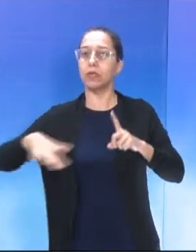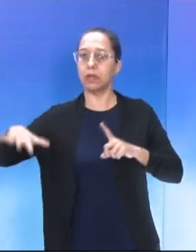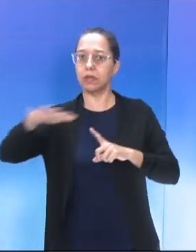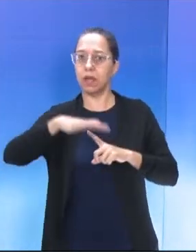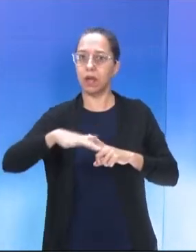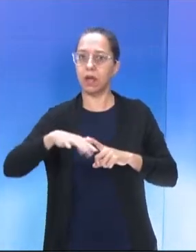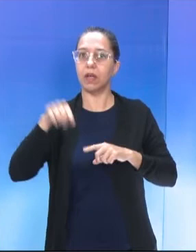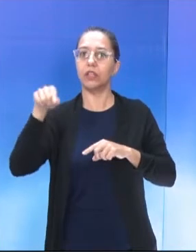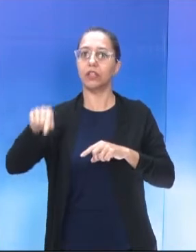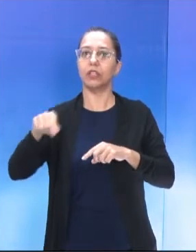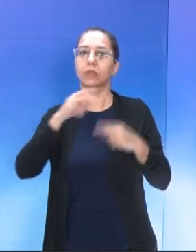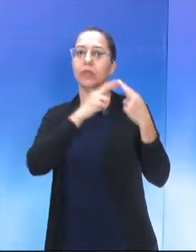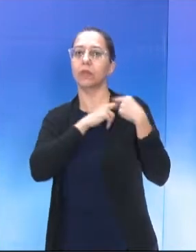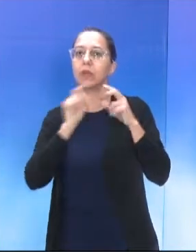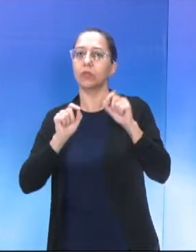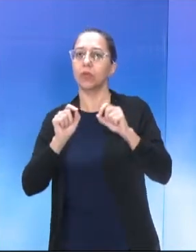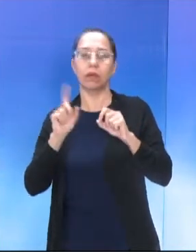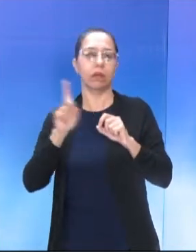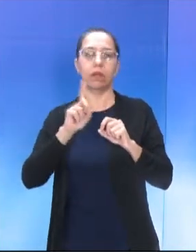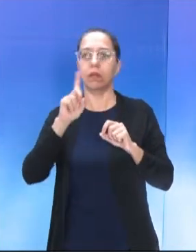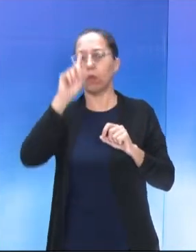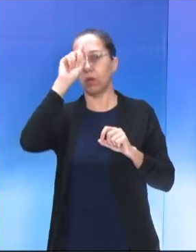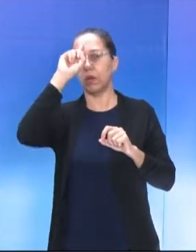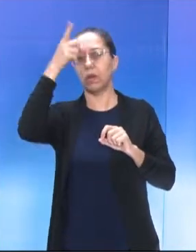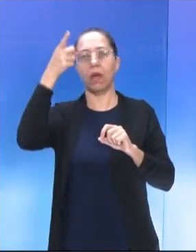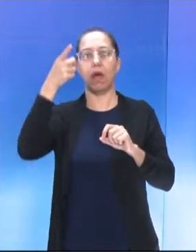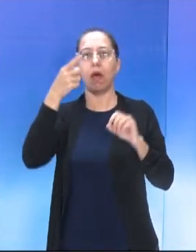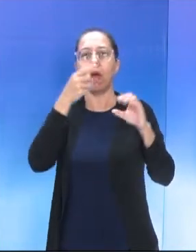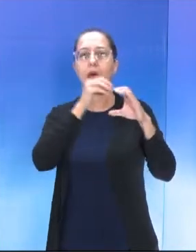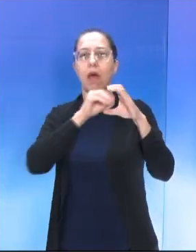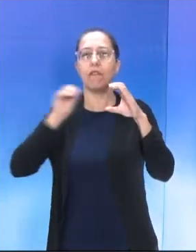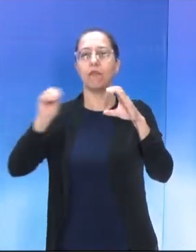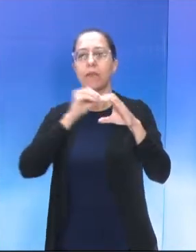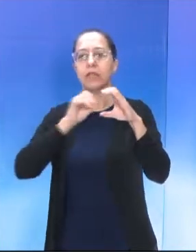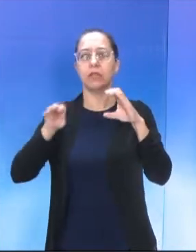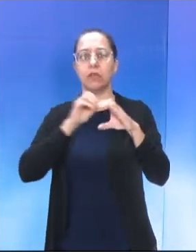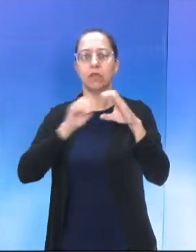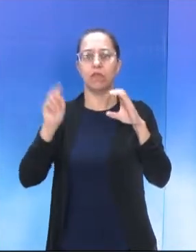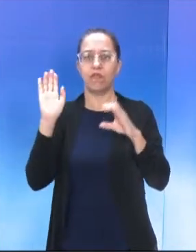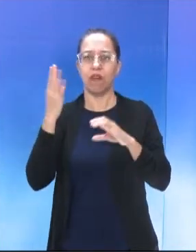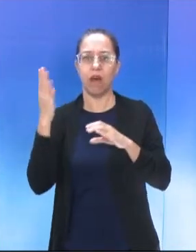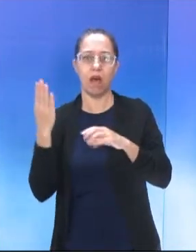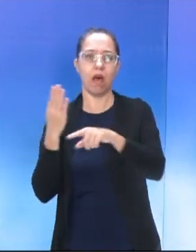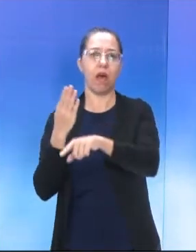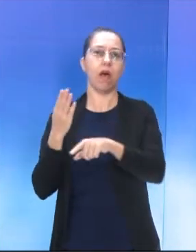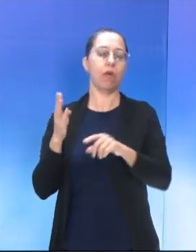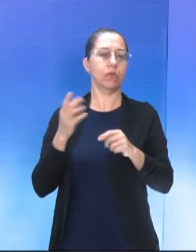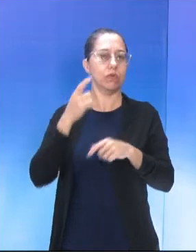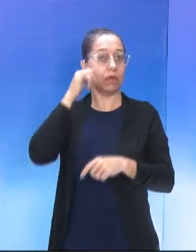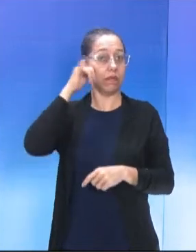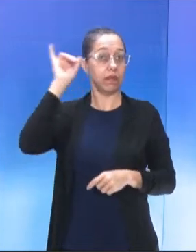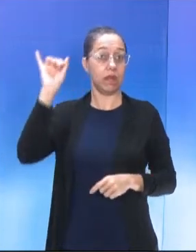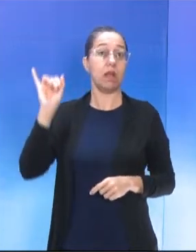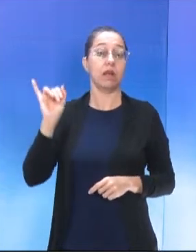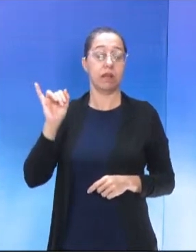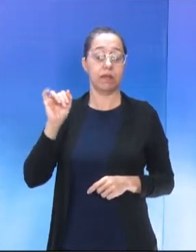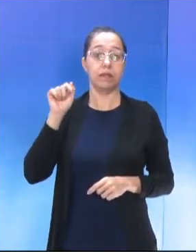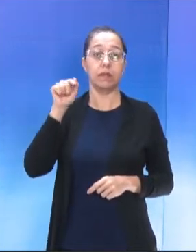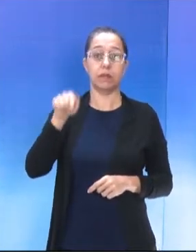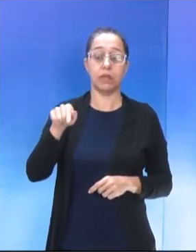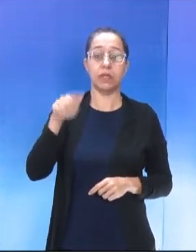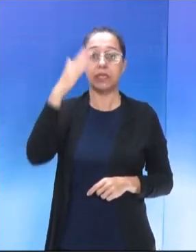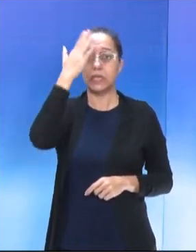fake news, a sociedade ter responsabilidade também, ter consciência daquilo que são direitos e são deveres,